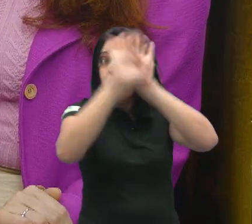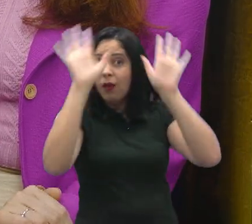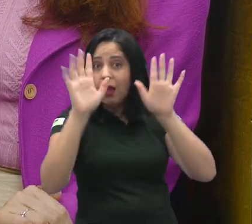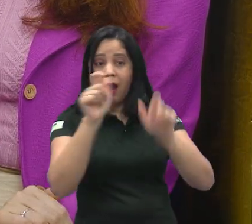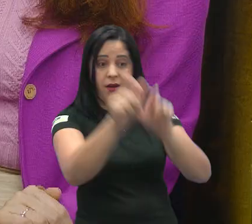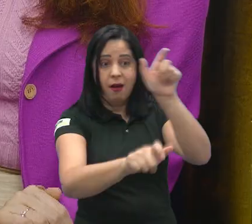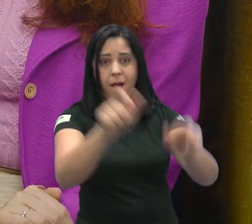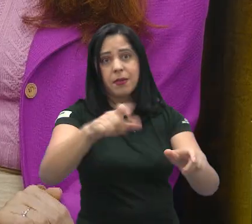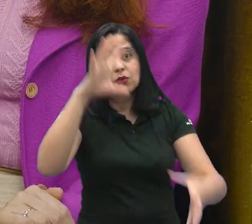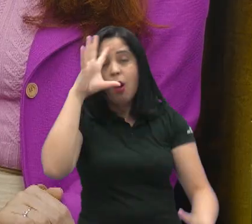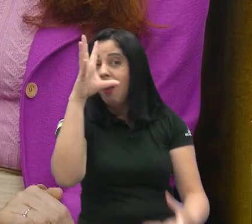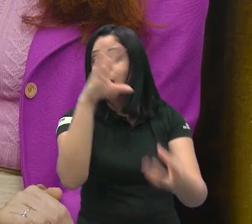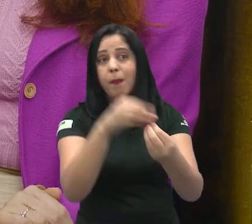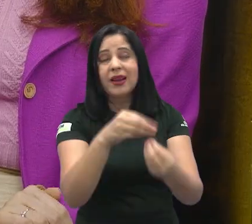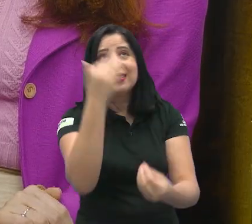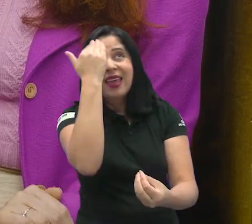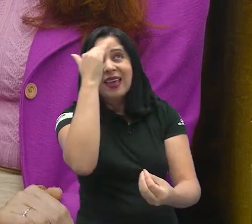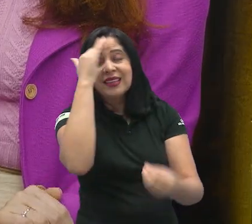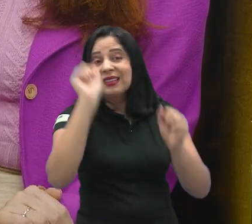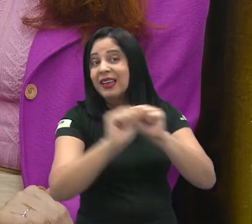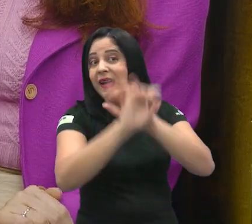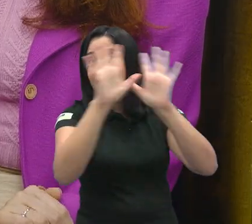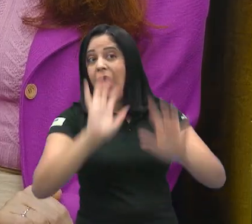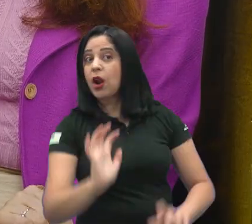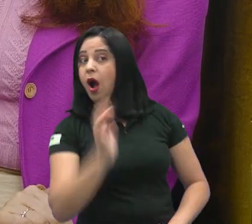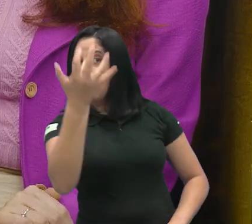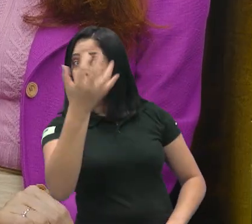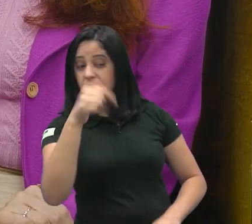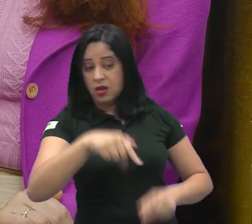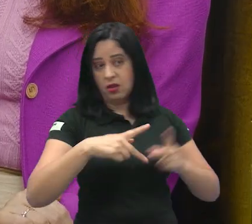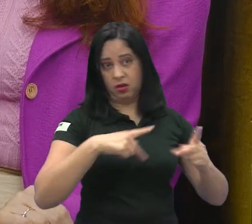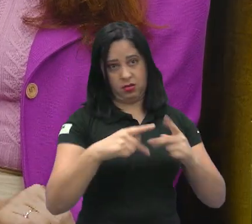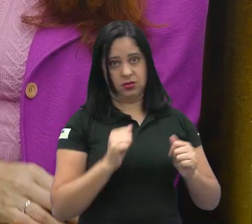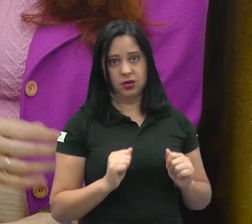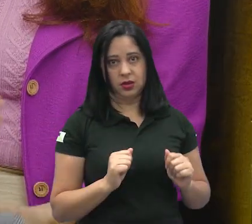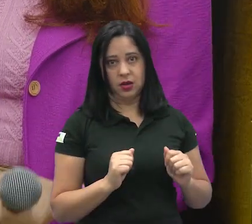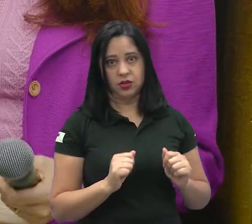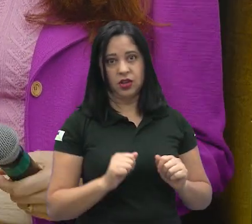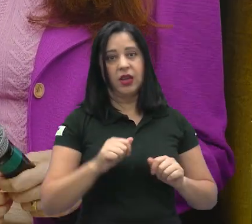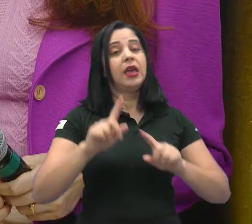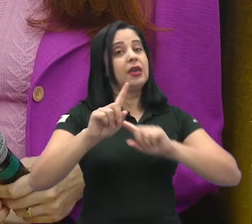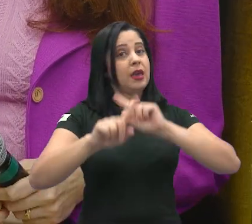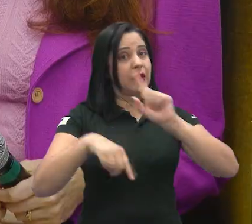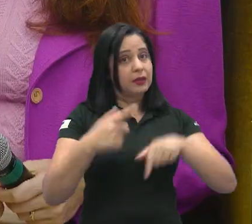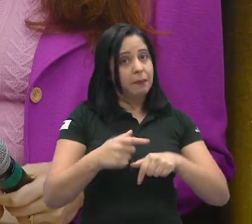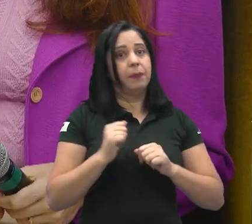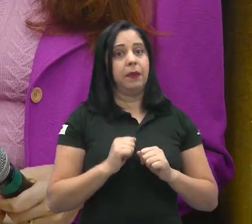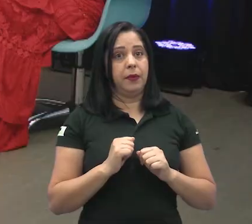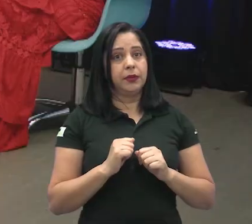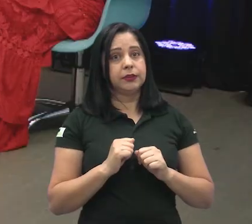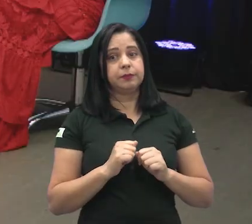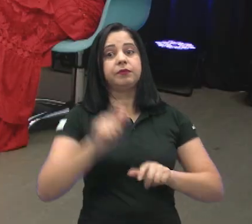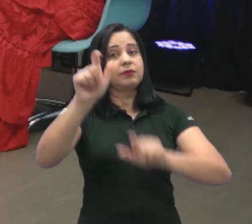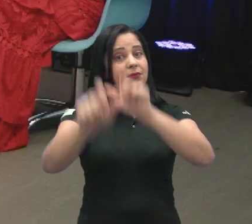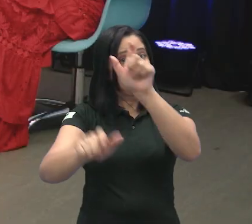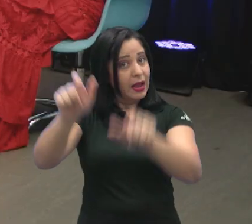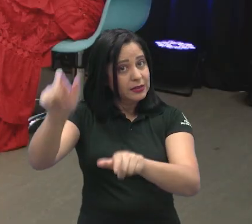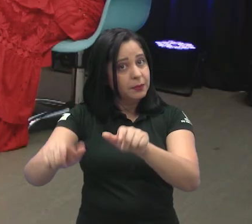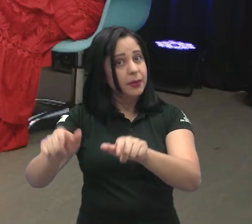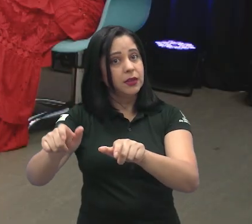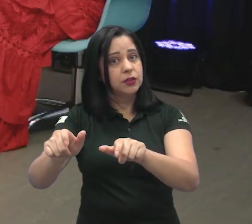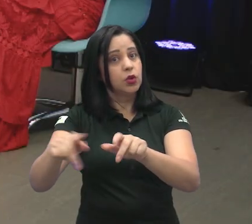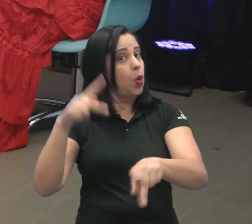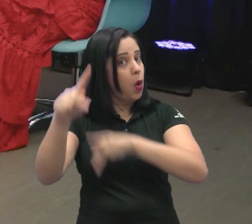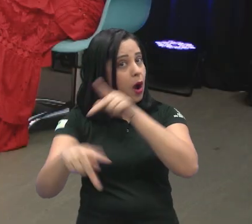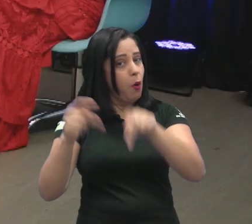que eles consigam ser atuantes, entender o que acontece na cidade, debater e participar também. Quem sabe a partir das nossas matérias, né, pessoal,